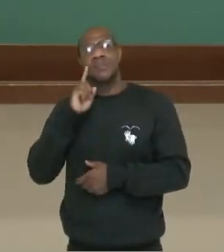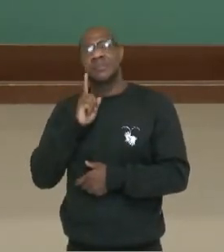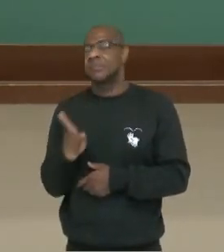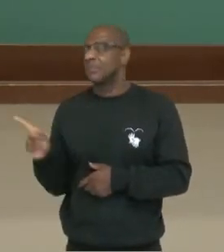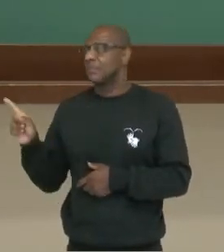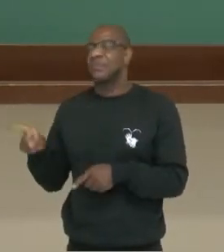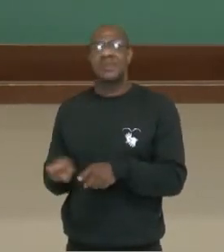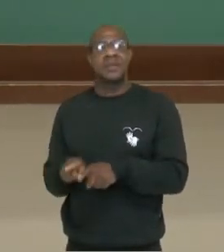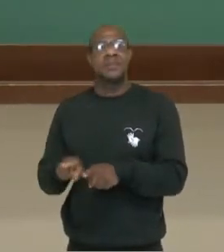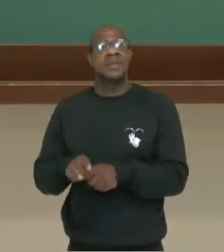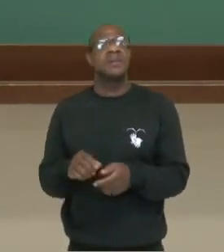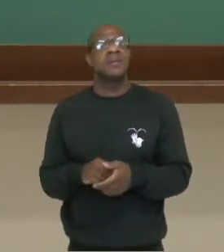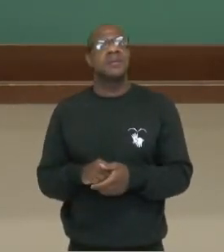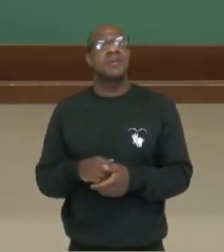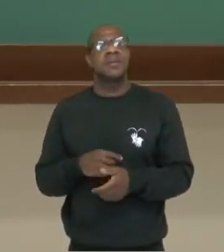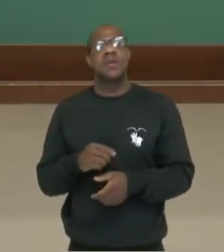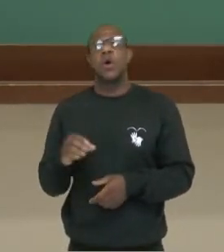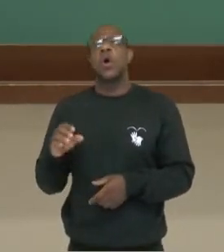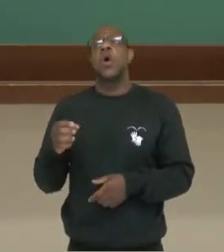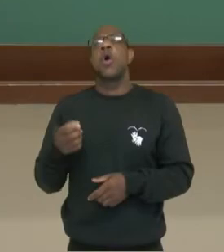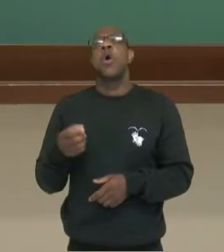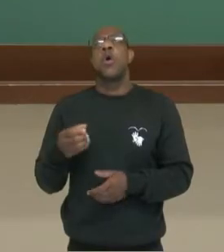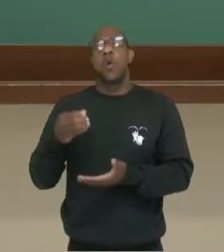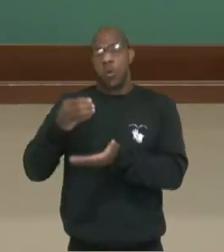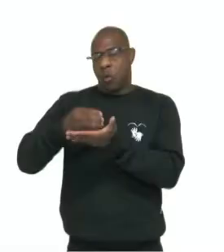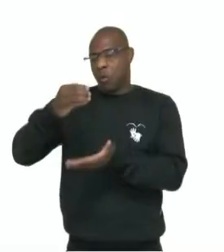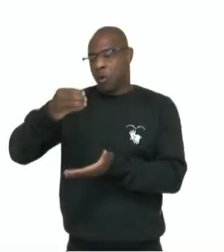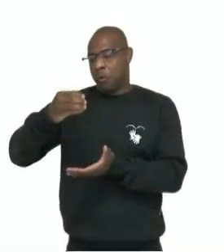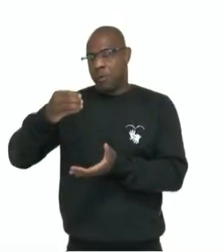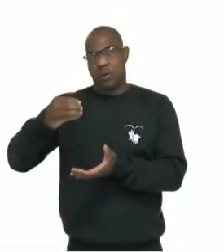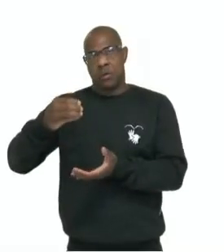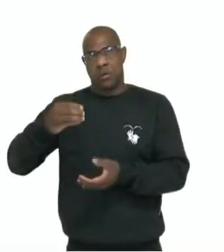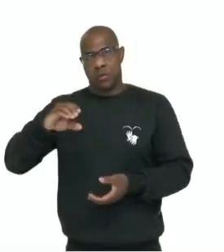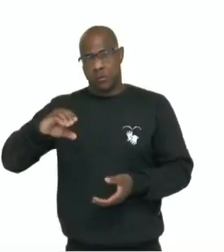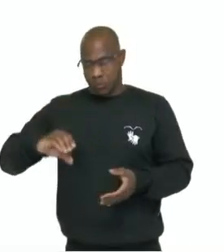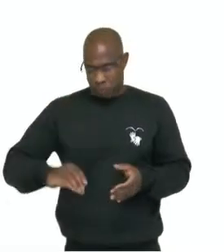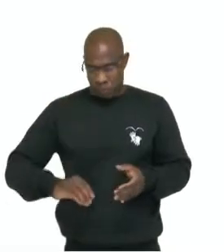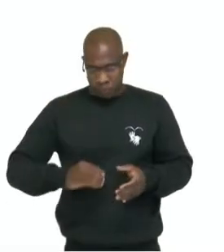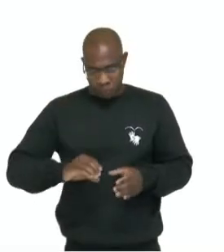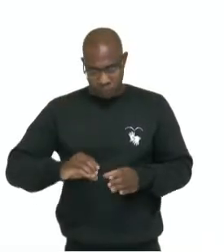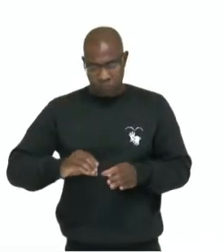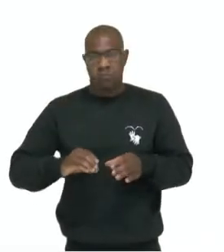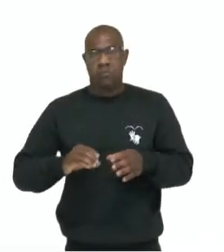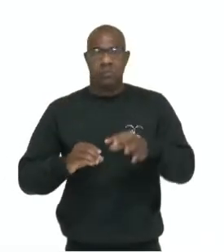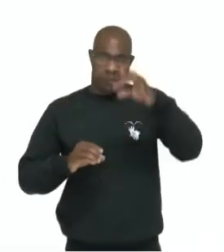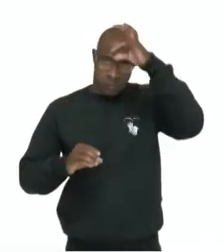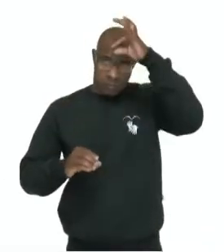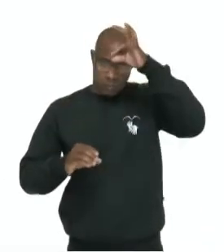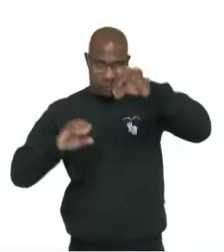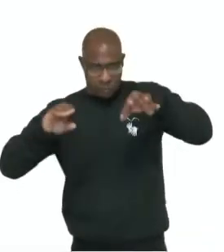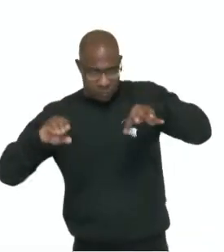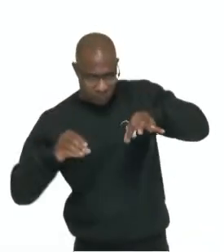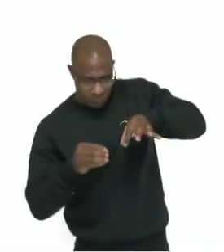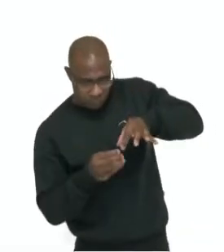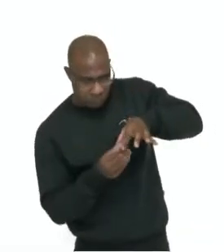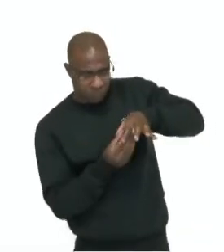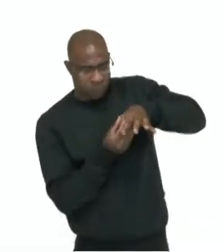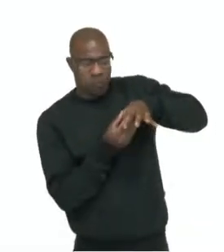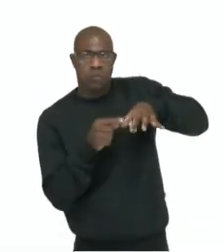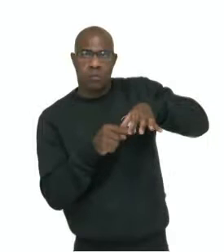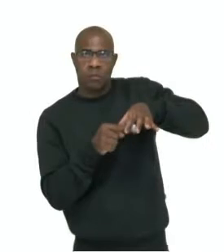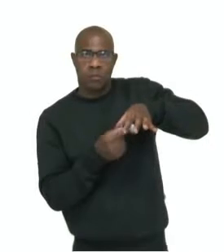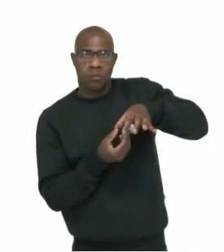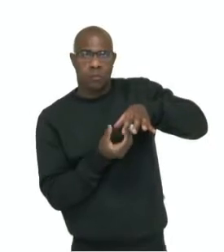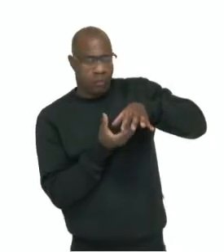menstrual, que era um copinho que elas introduziam no canal da vagina e acabavam coletando essa